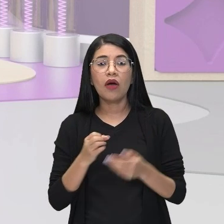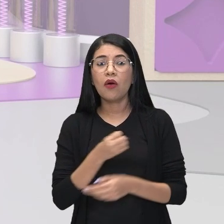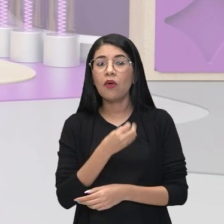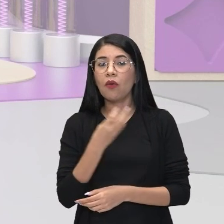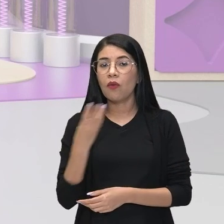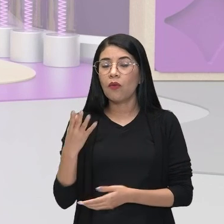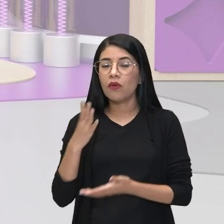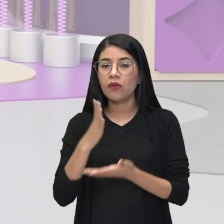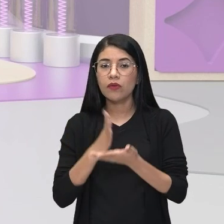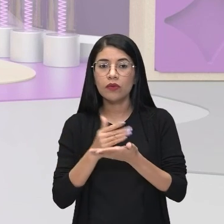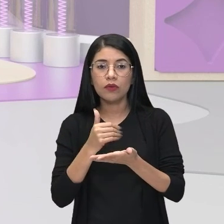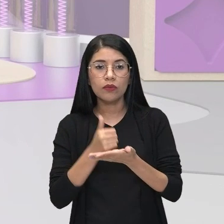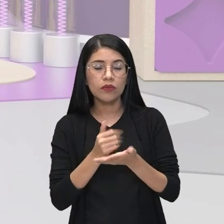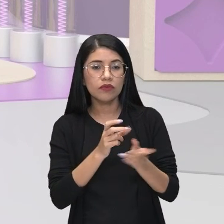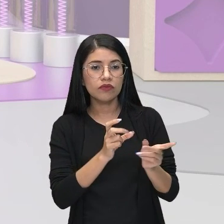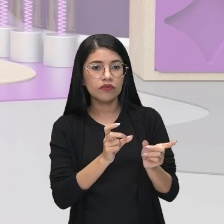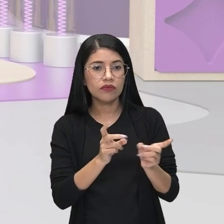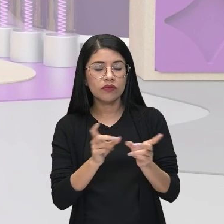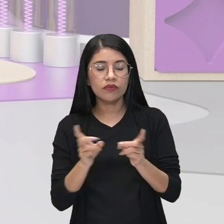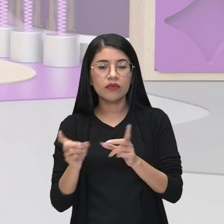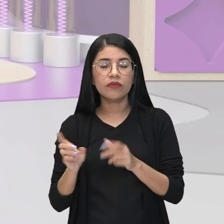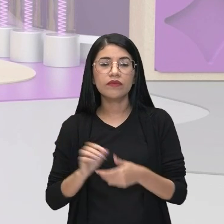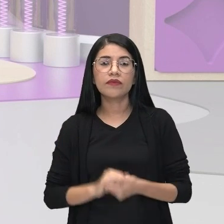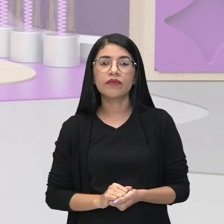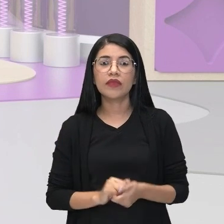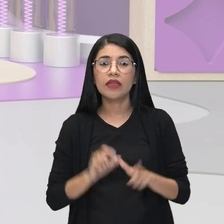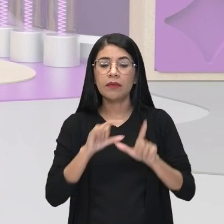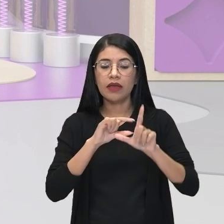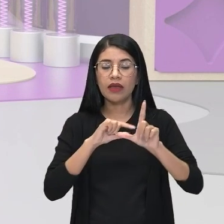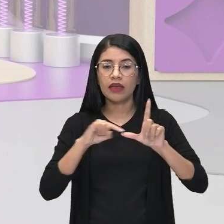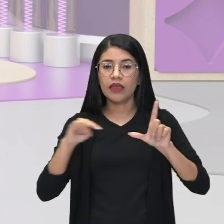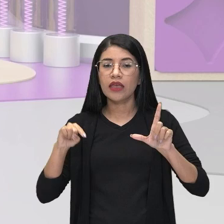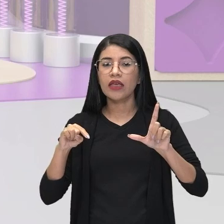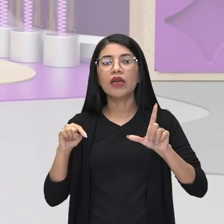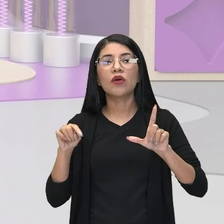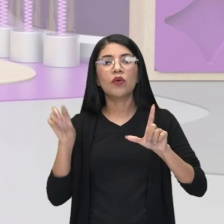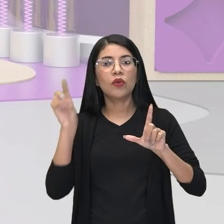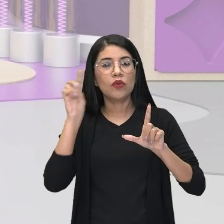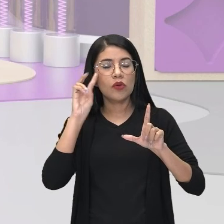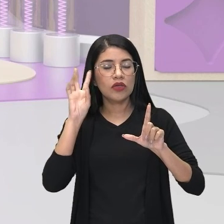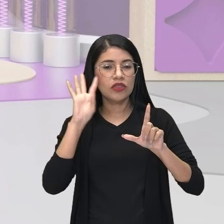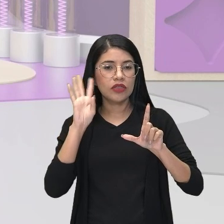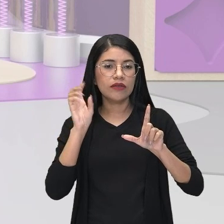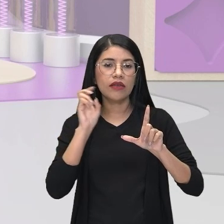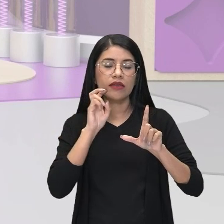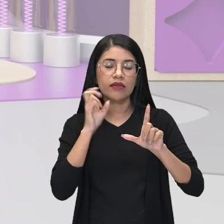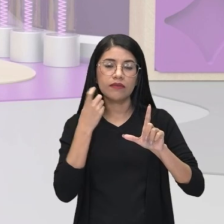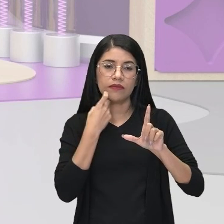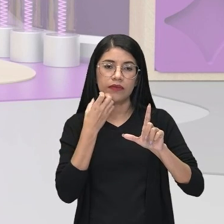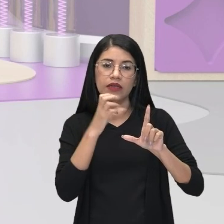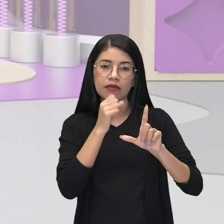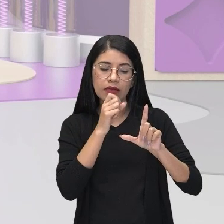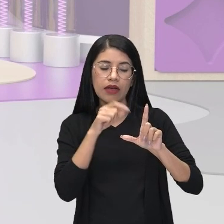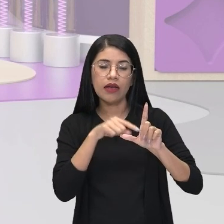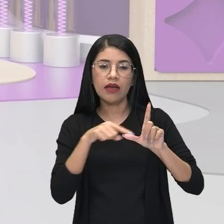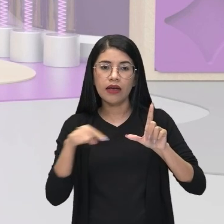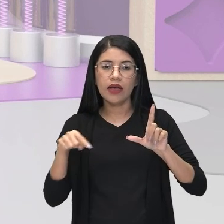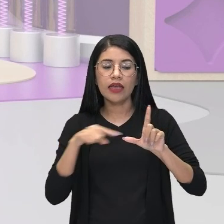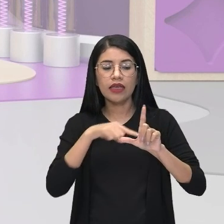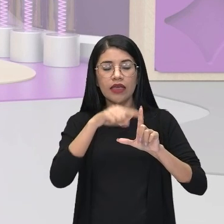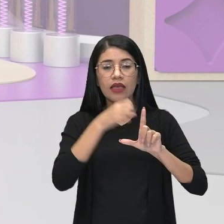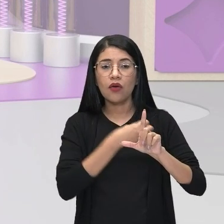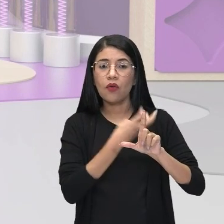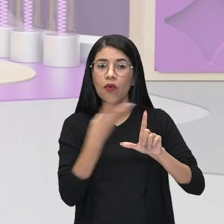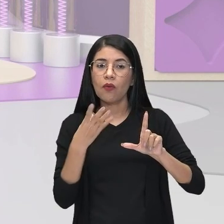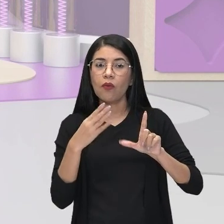né? A gente tem aqui ó, o eixo horizontal, o eixo vertical ali também está a quantidade de bolos, no horizontal está os dias